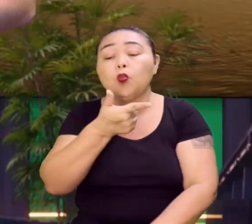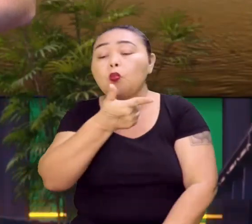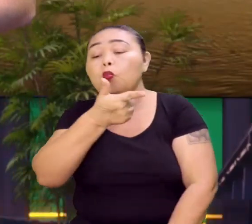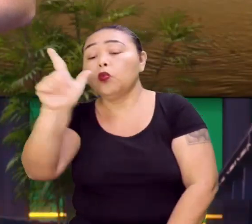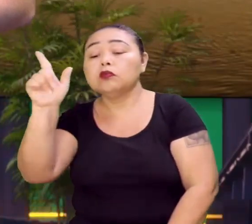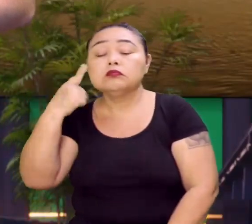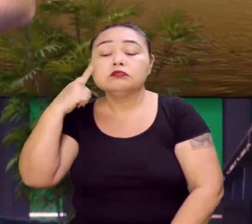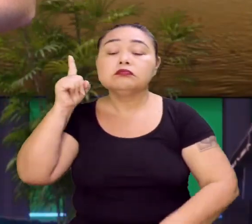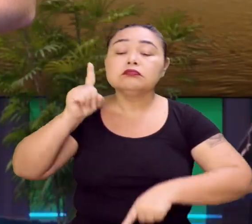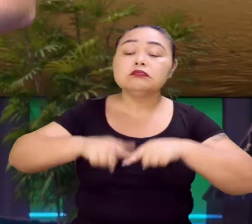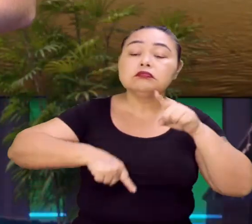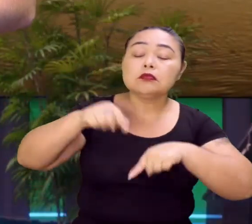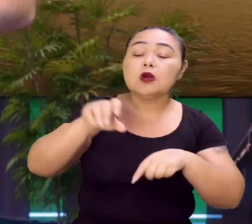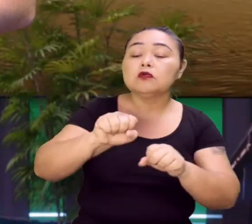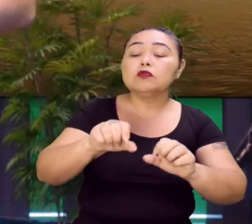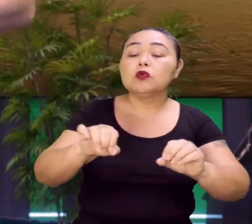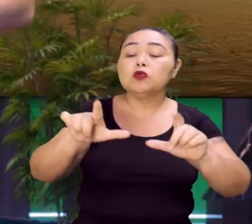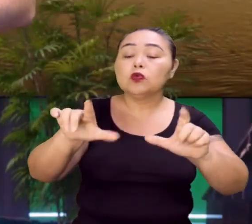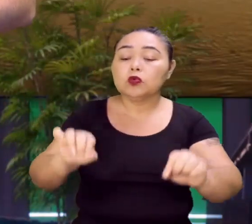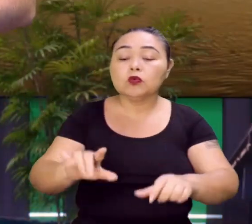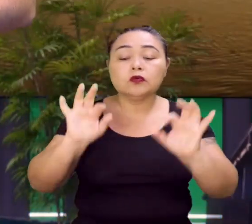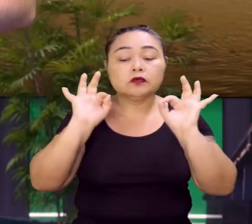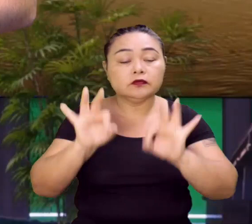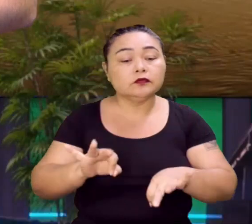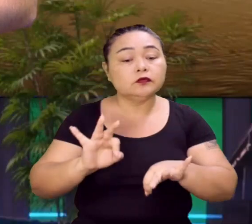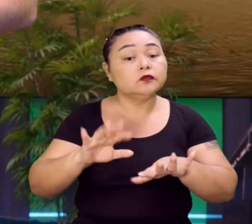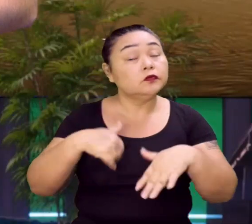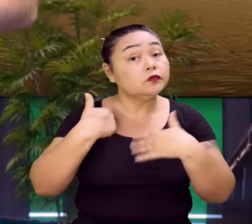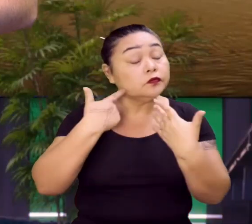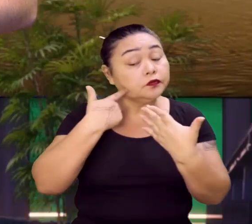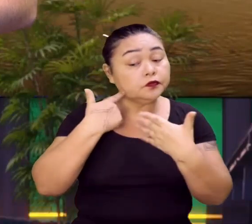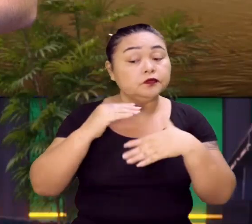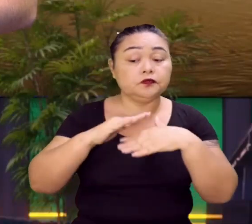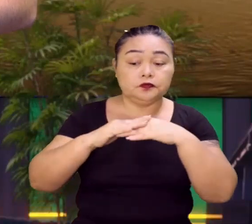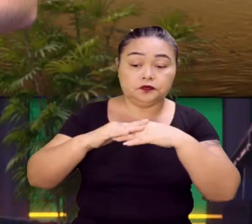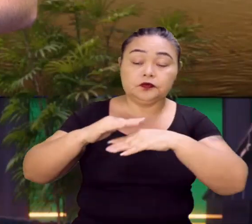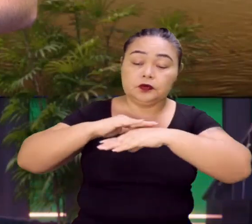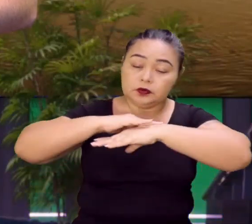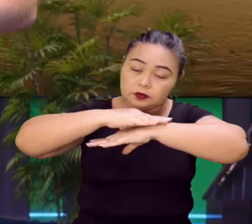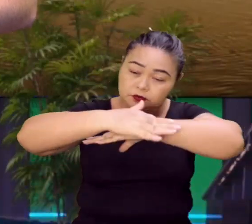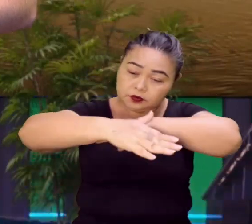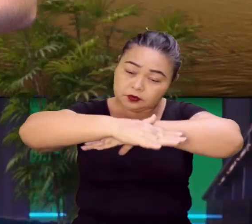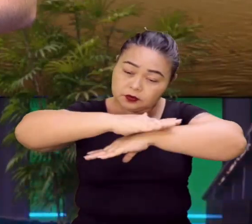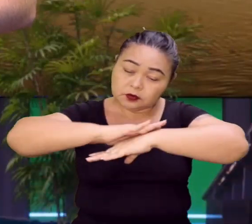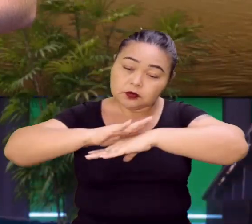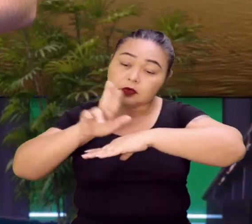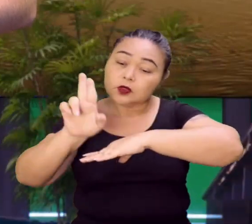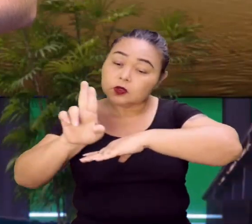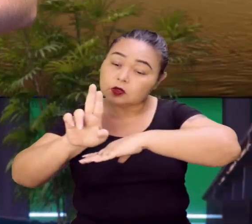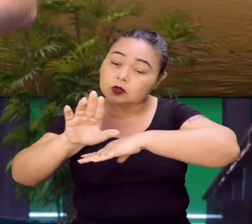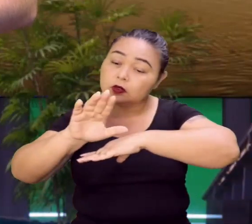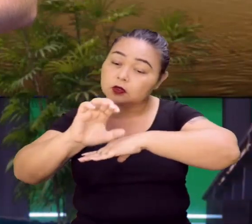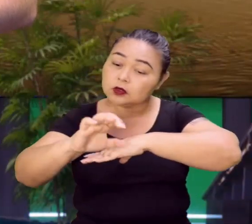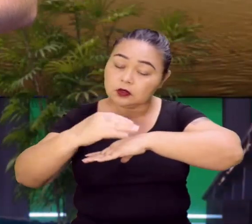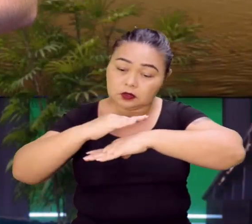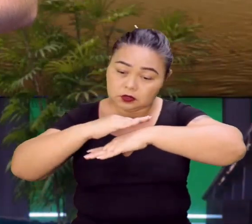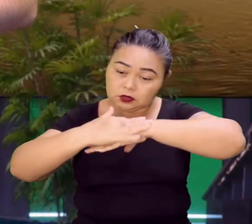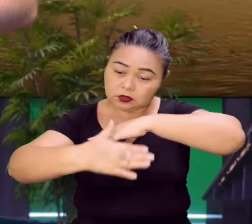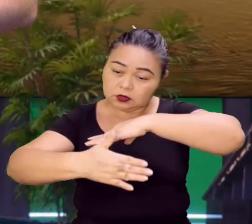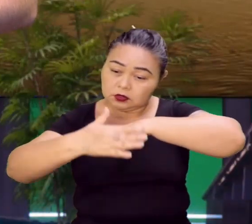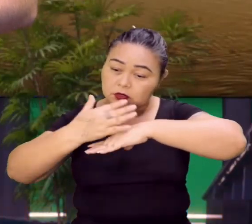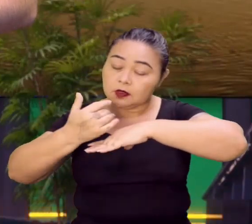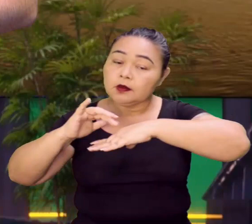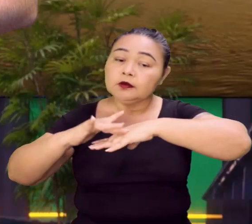outras matérias, como o solo. Exatamente. Então, escudo cristalino, quando você ouvir falar, né, que tem